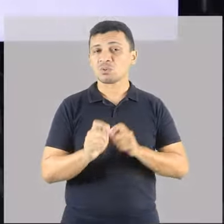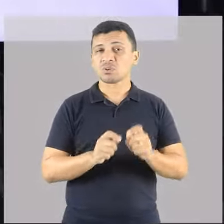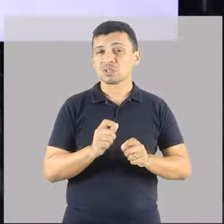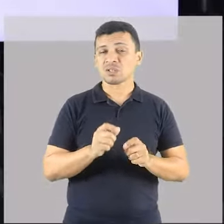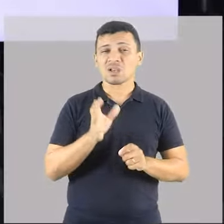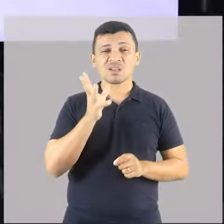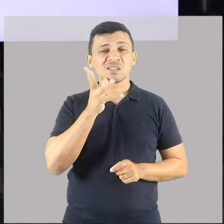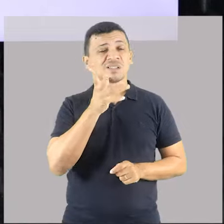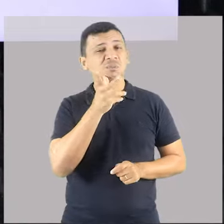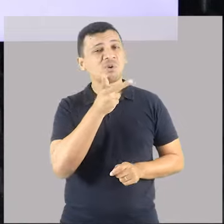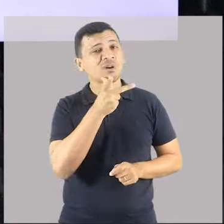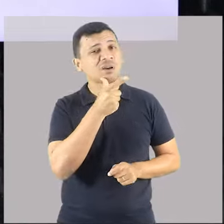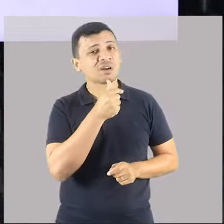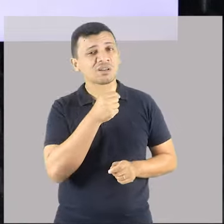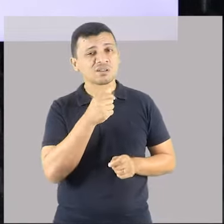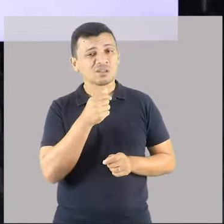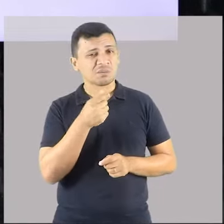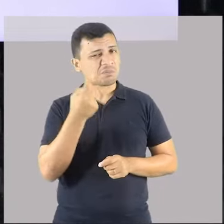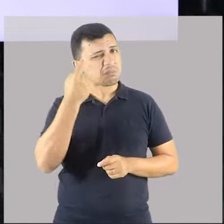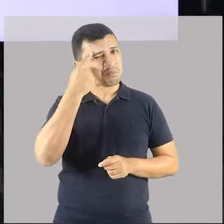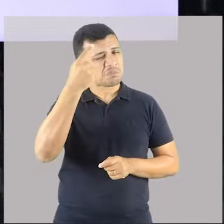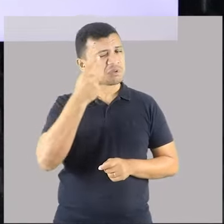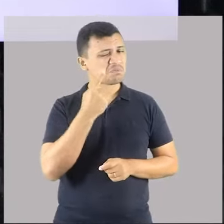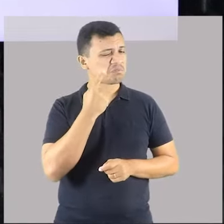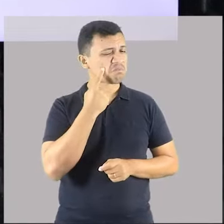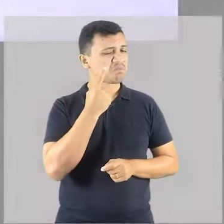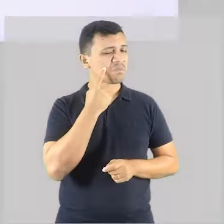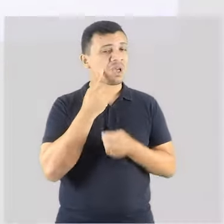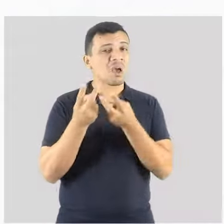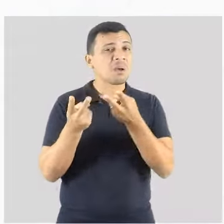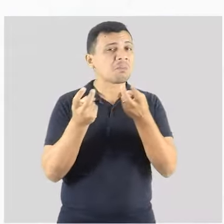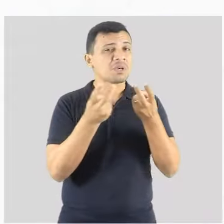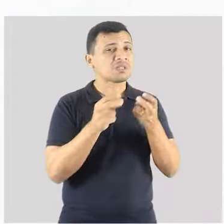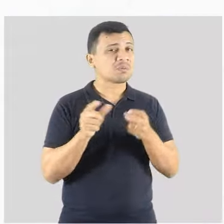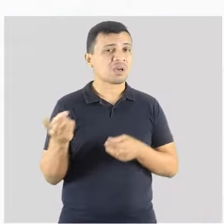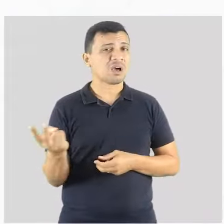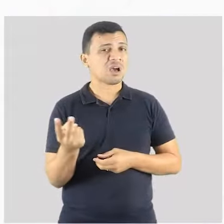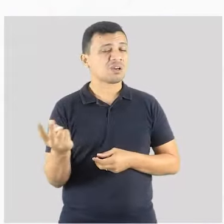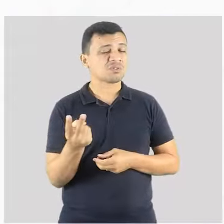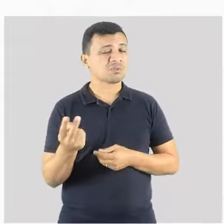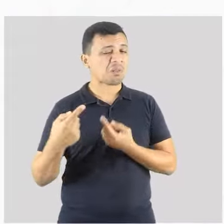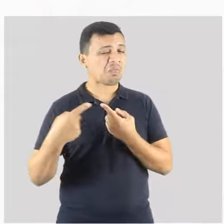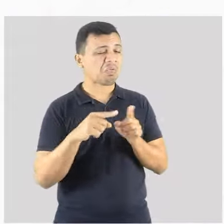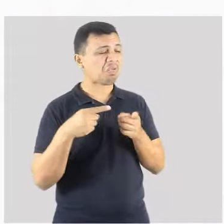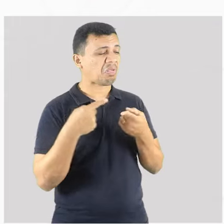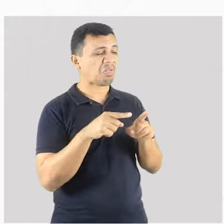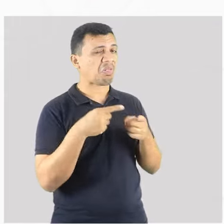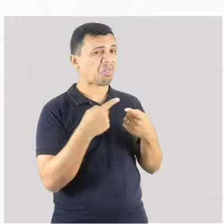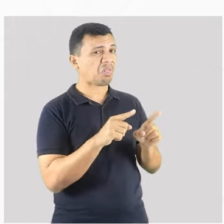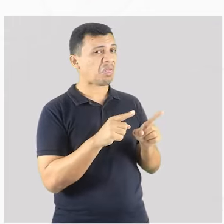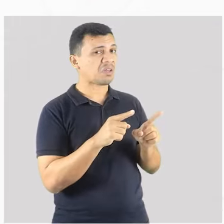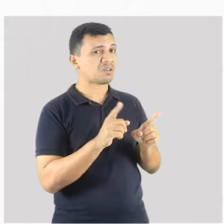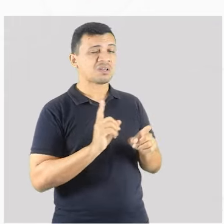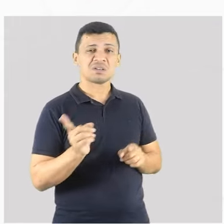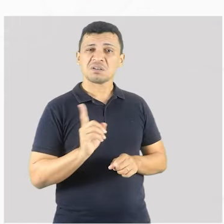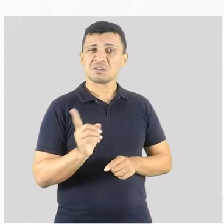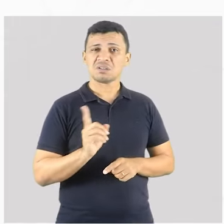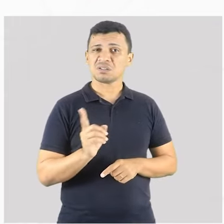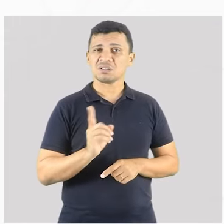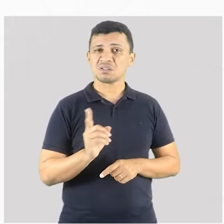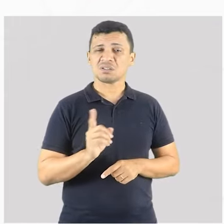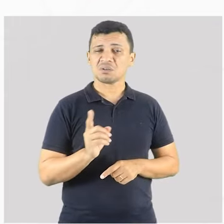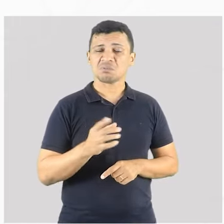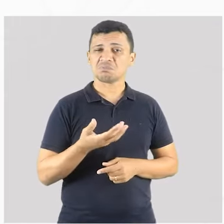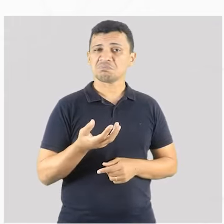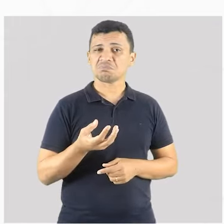prolongaram trouxeram-me desconfiança percebi Afinal que elas zombavam e não se e não me